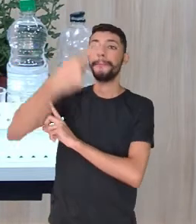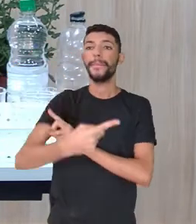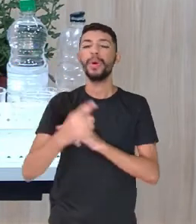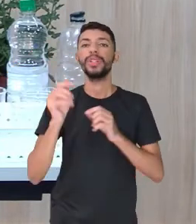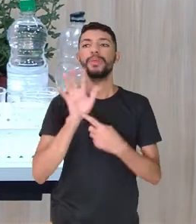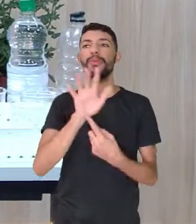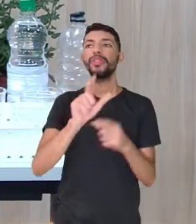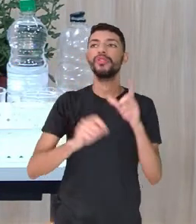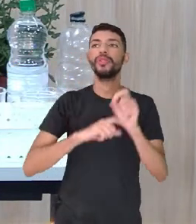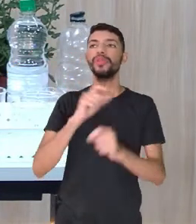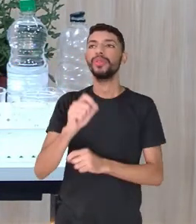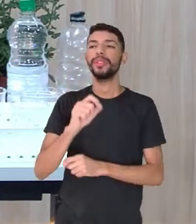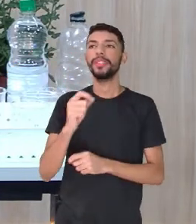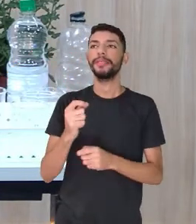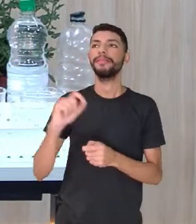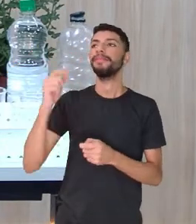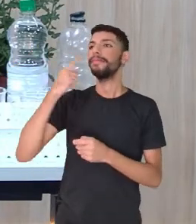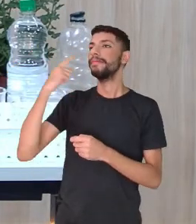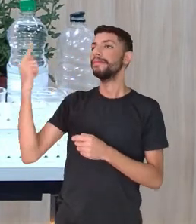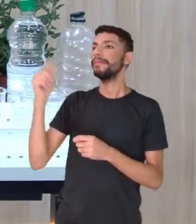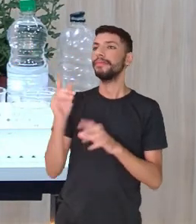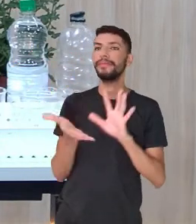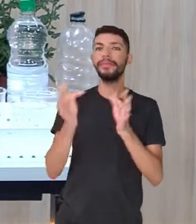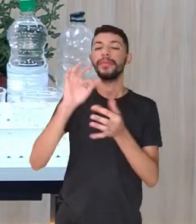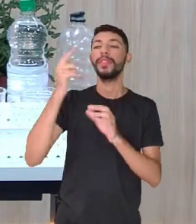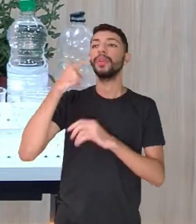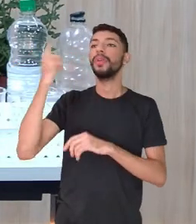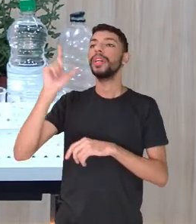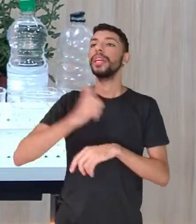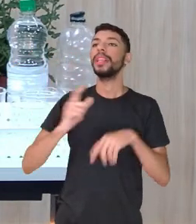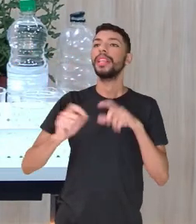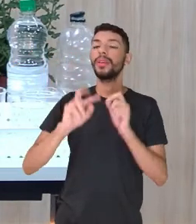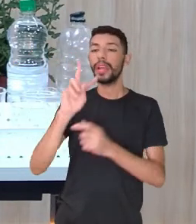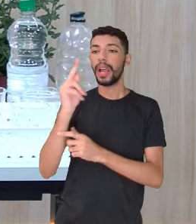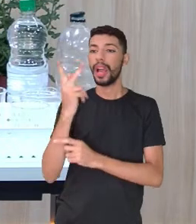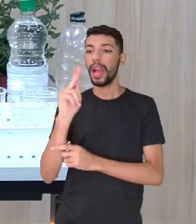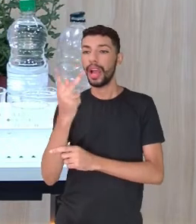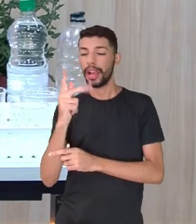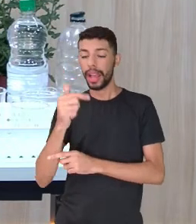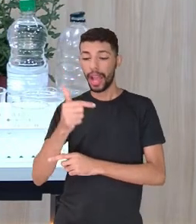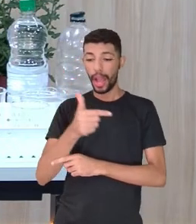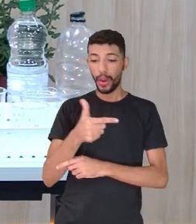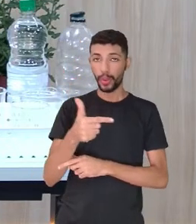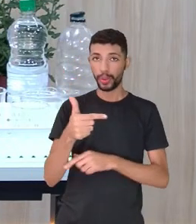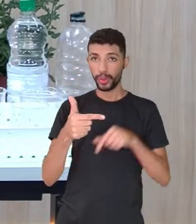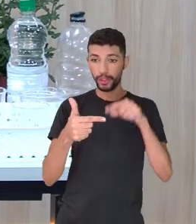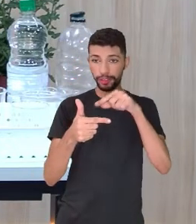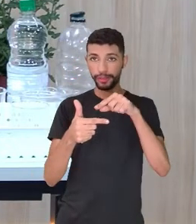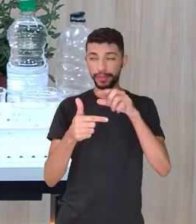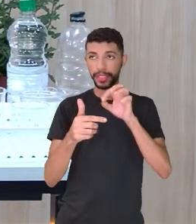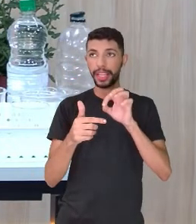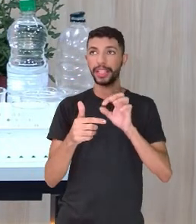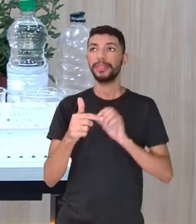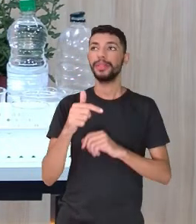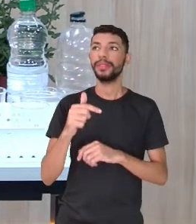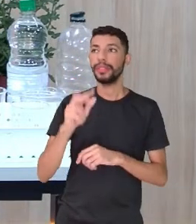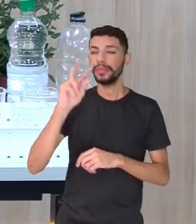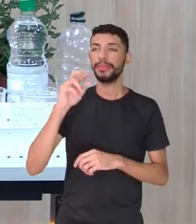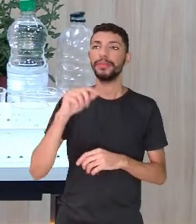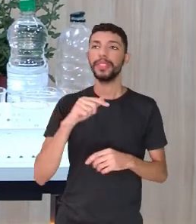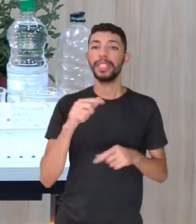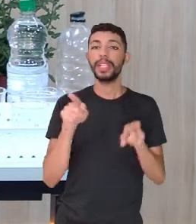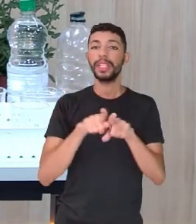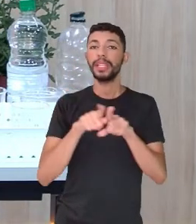fórmula. E quando eu trago a fórmula, eu estou trazendo o hidrogênio, o 2zinho que fica aqui embaixo, né, subscrito quando a gente está